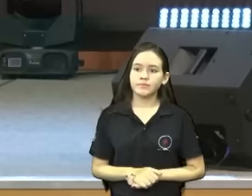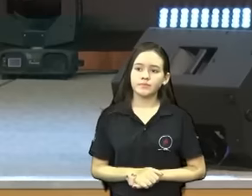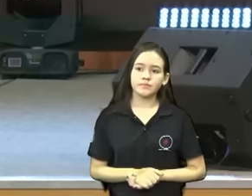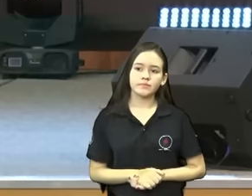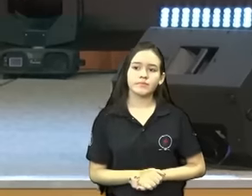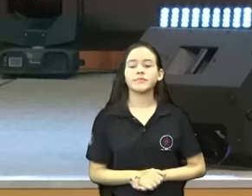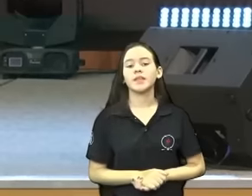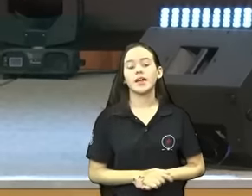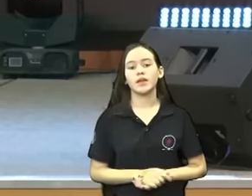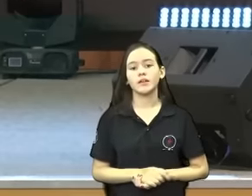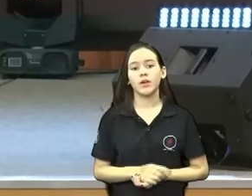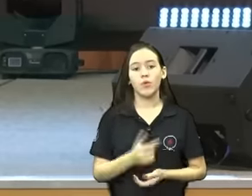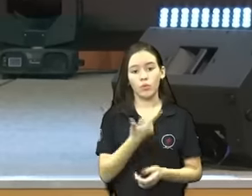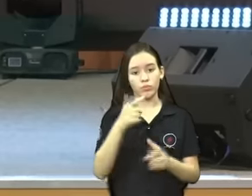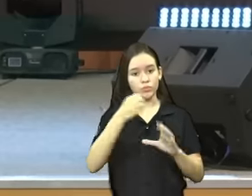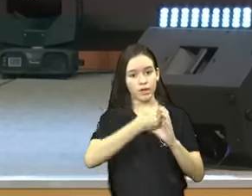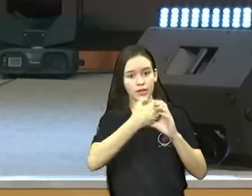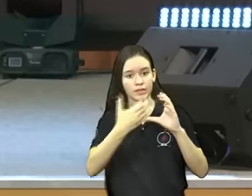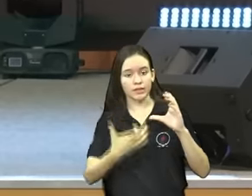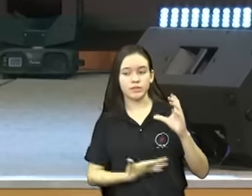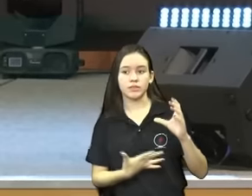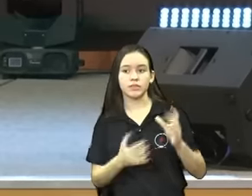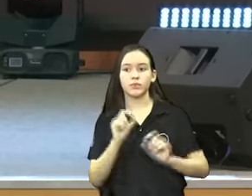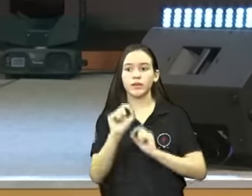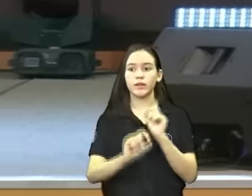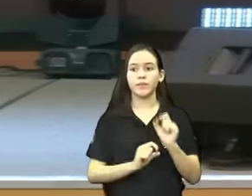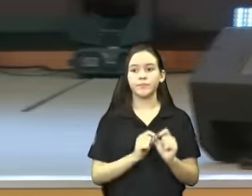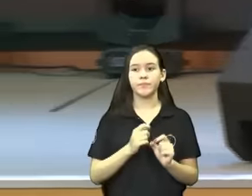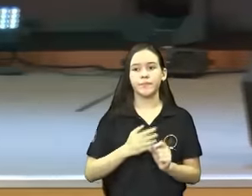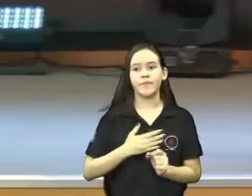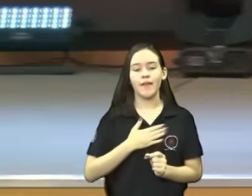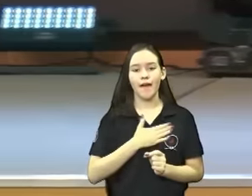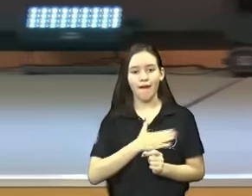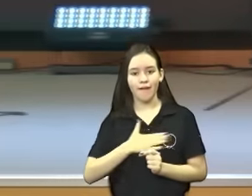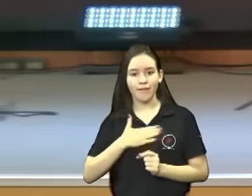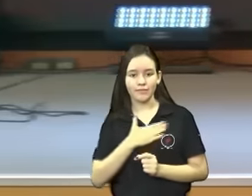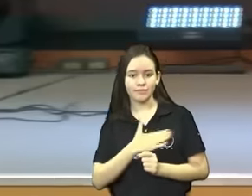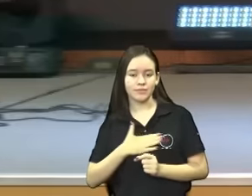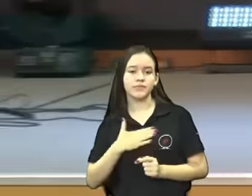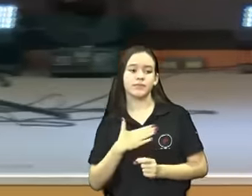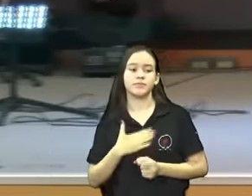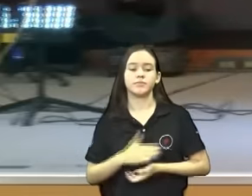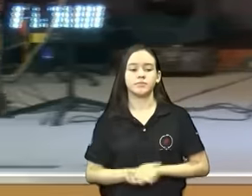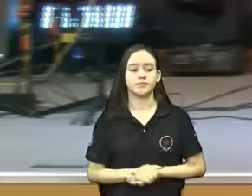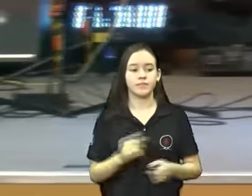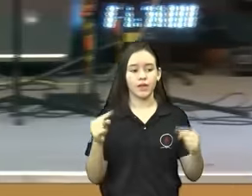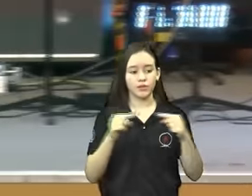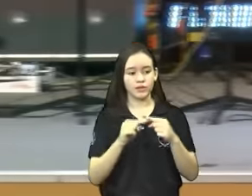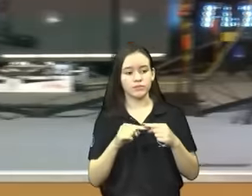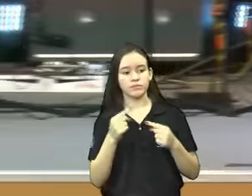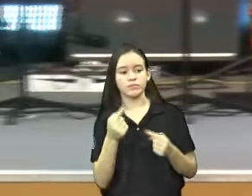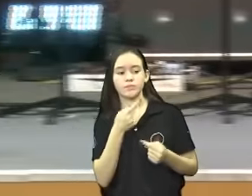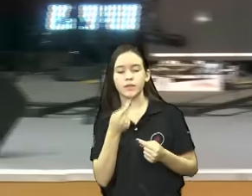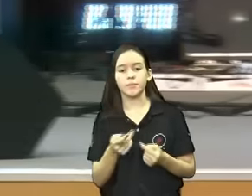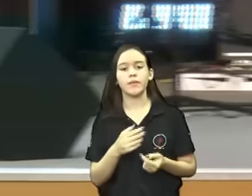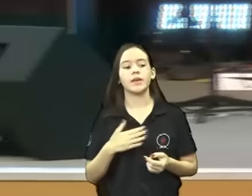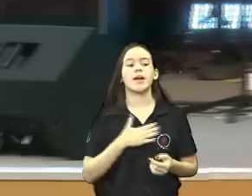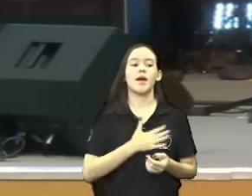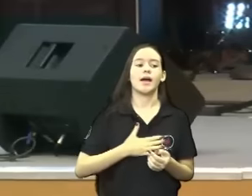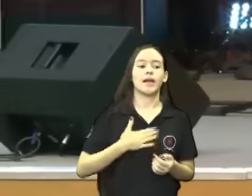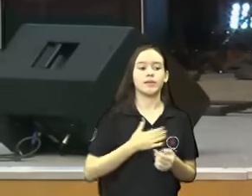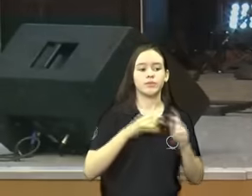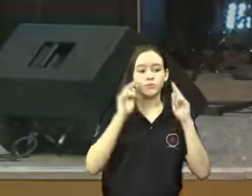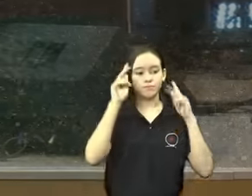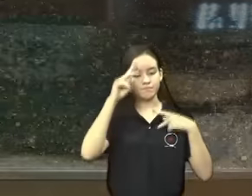tem uma outra característica é agradar que está ligada a isso que eu acabei de falar agradar sua